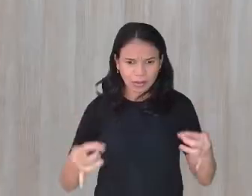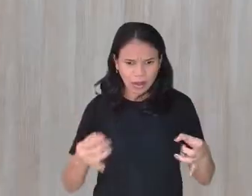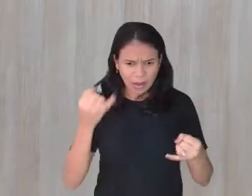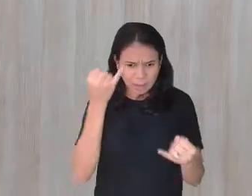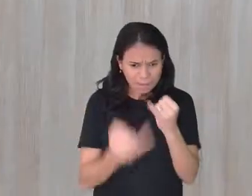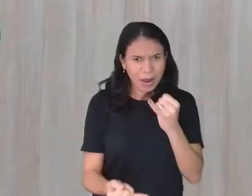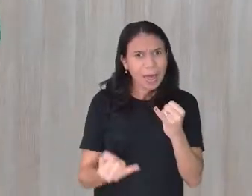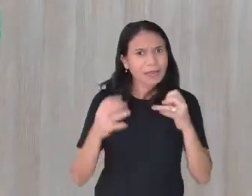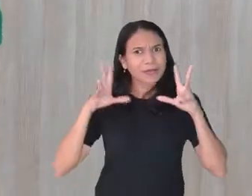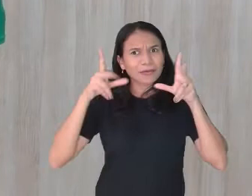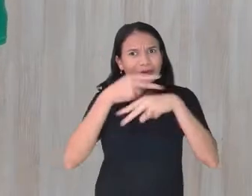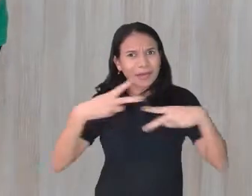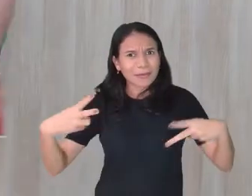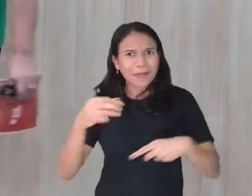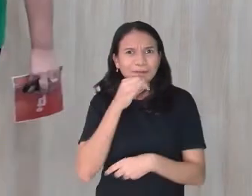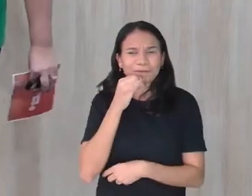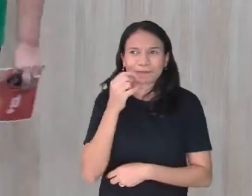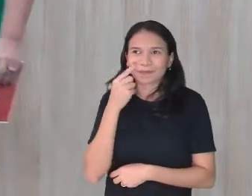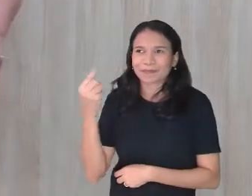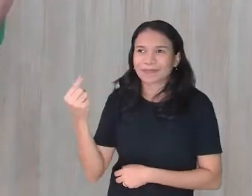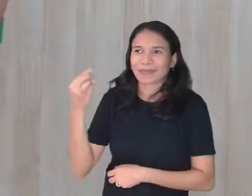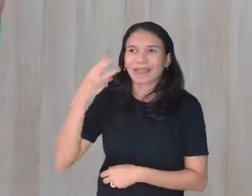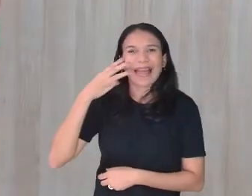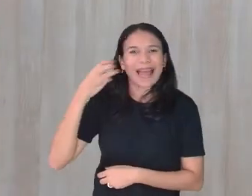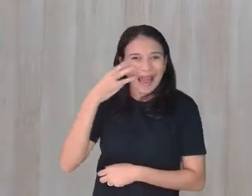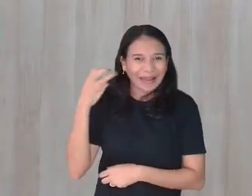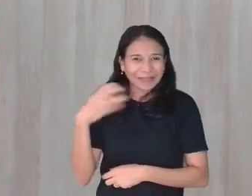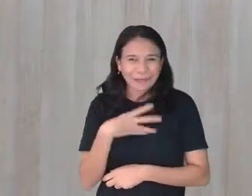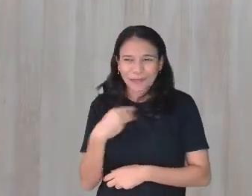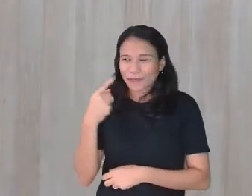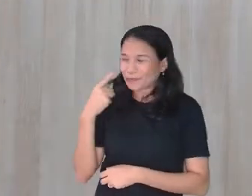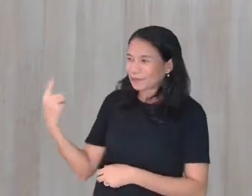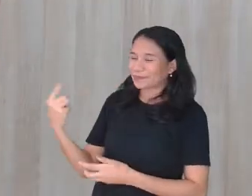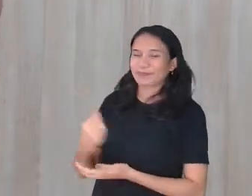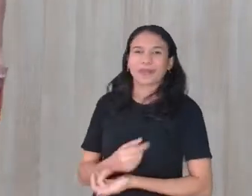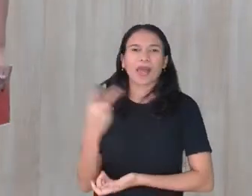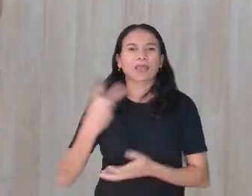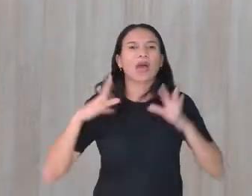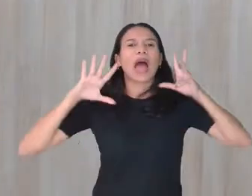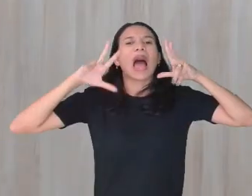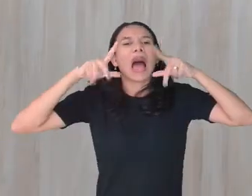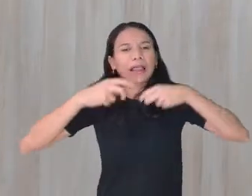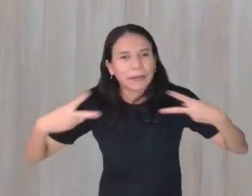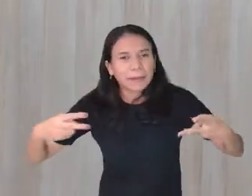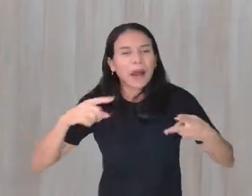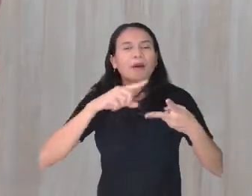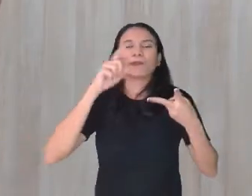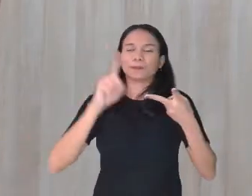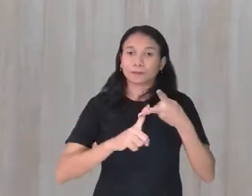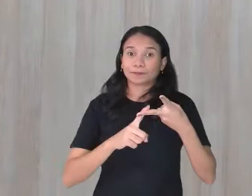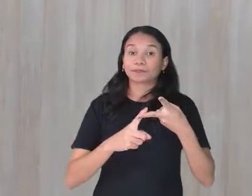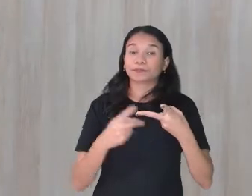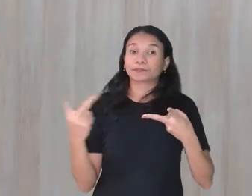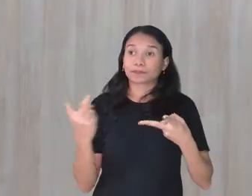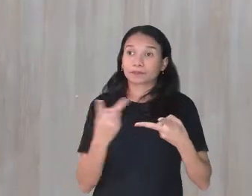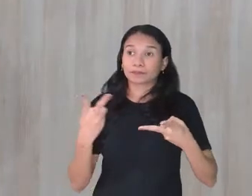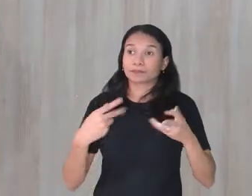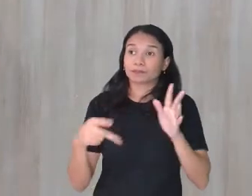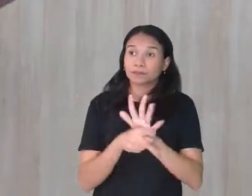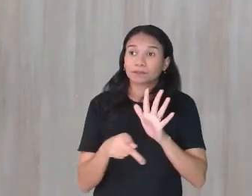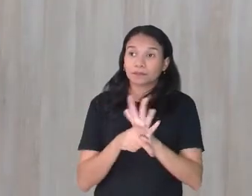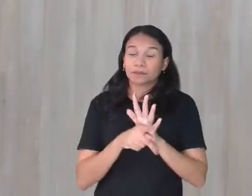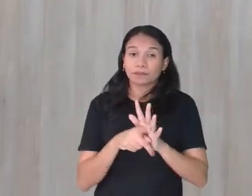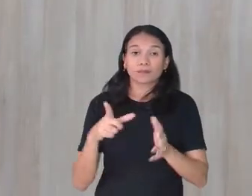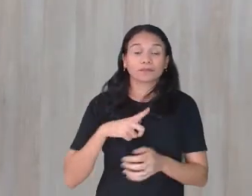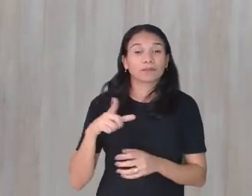com os outros animais, como é o caso aqui da gatinha do meu filho, ó. Nós somos animais, nós somos, a questão aí, né, do